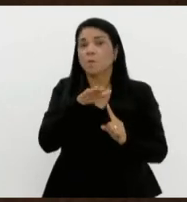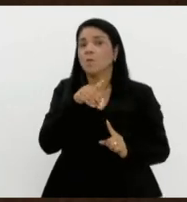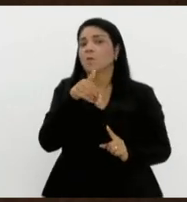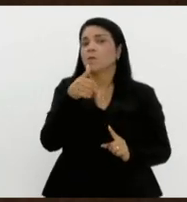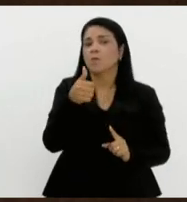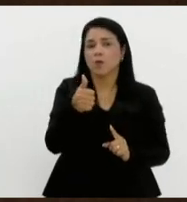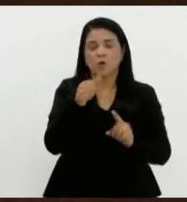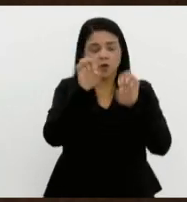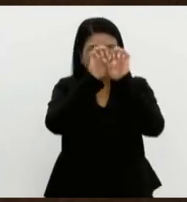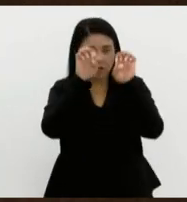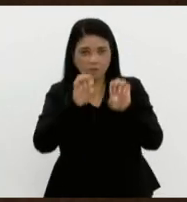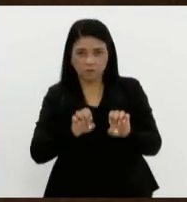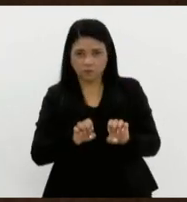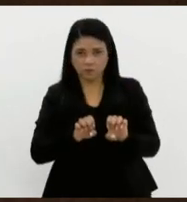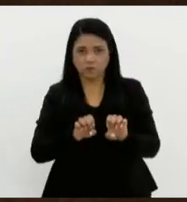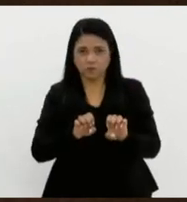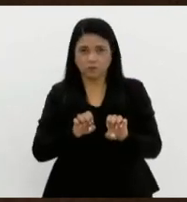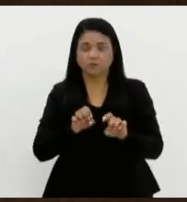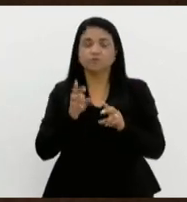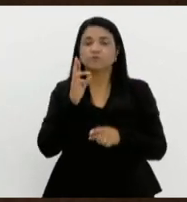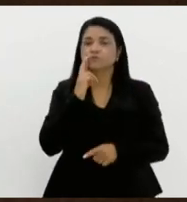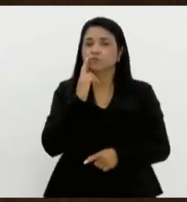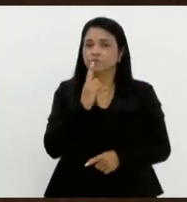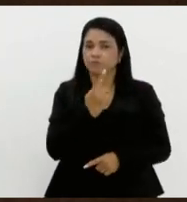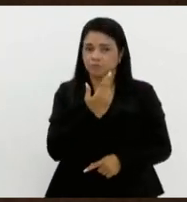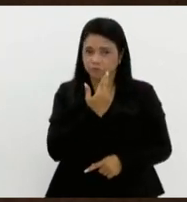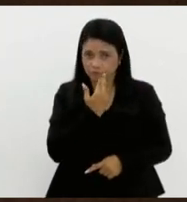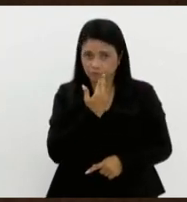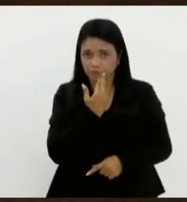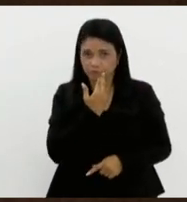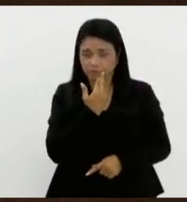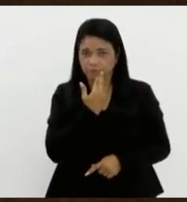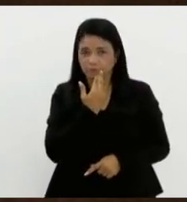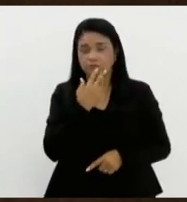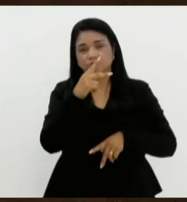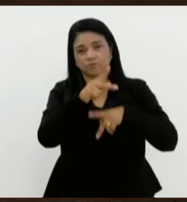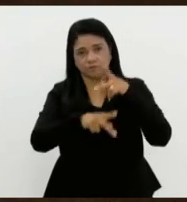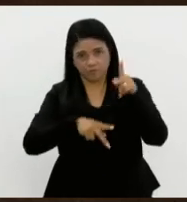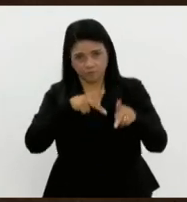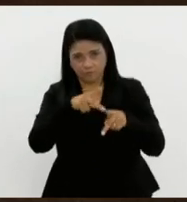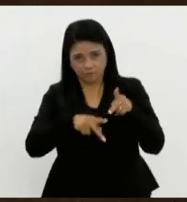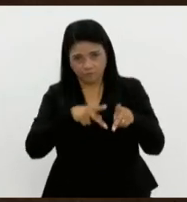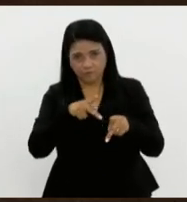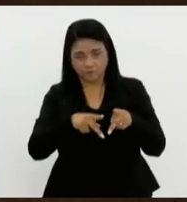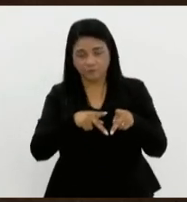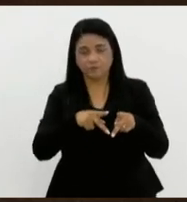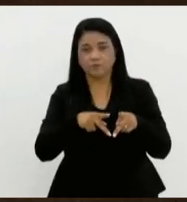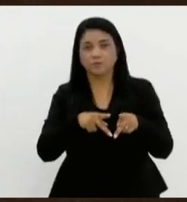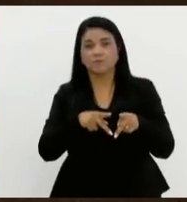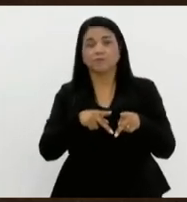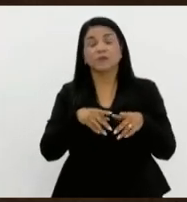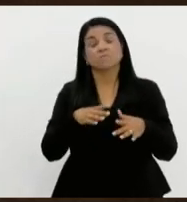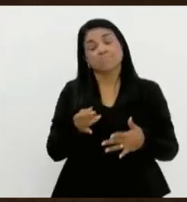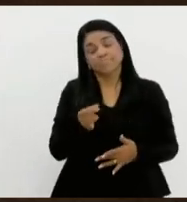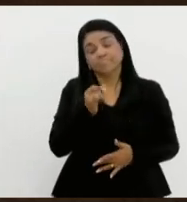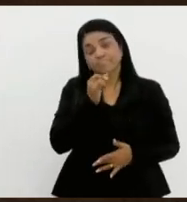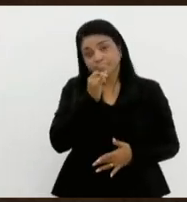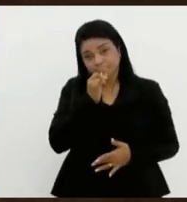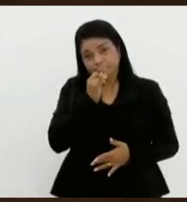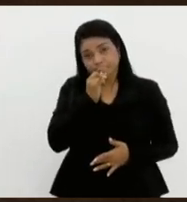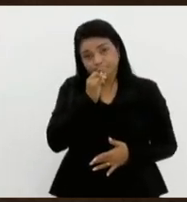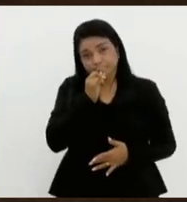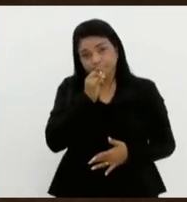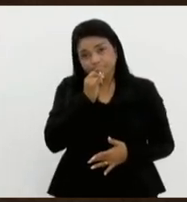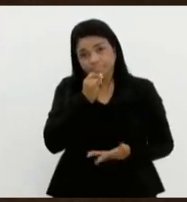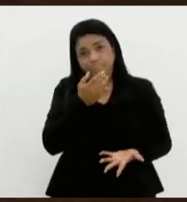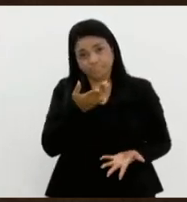a infraestrutura ali desse restaurante do povo. Porém, infelizmente, com uma tristeza, né, que